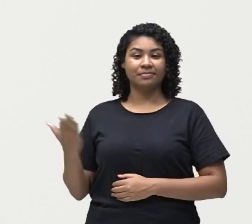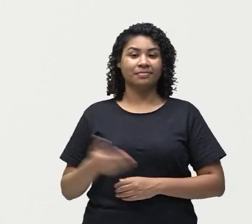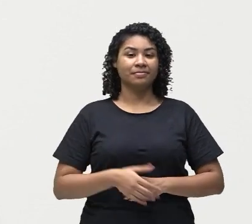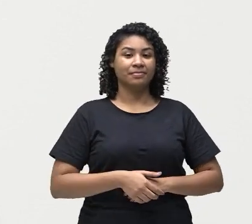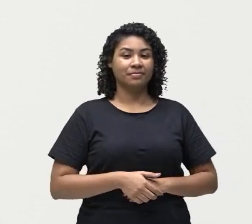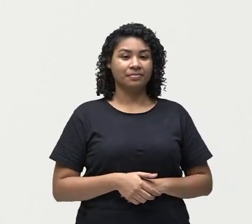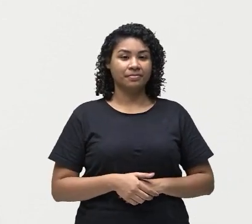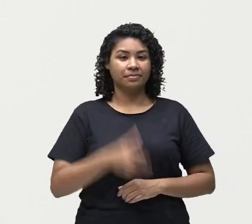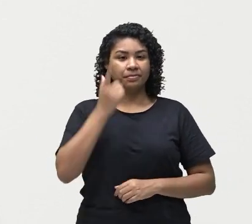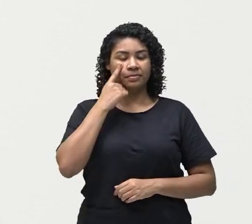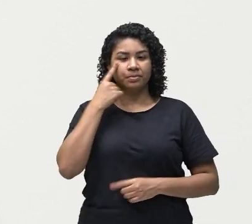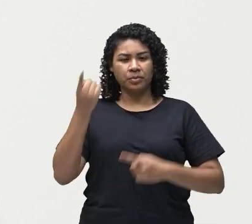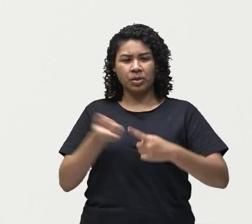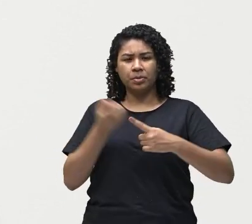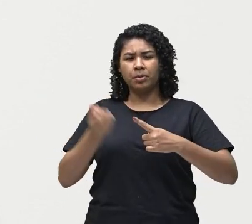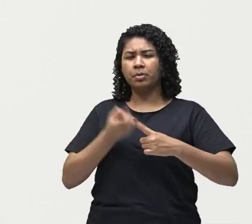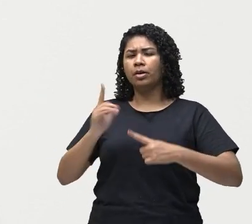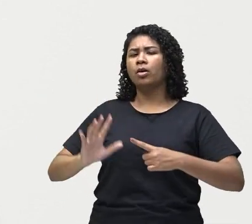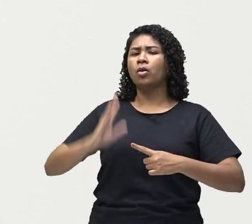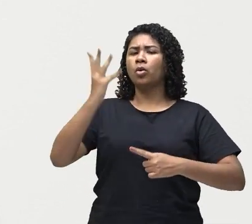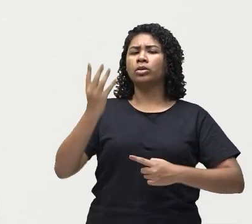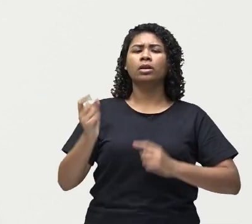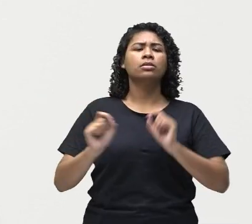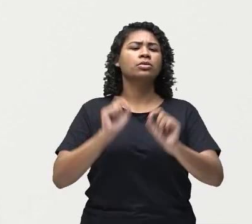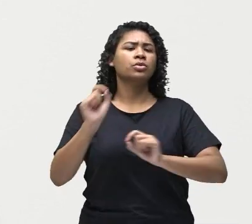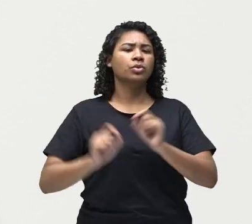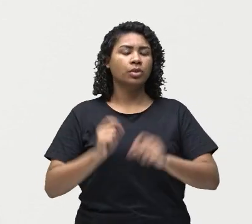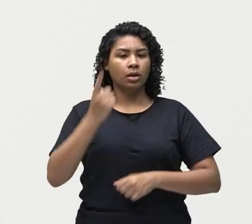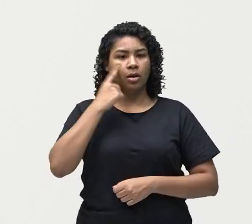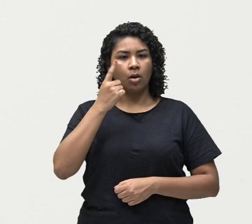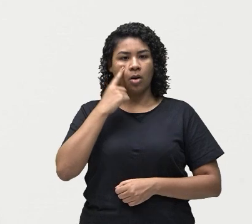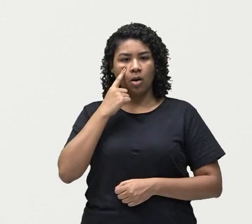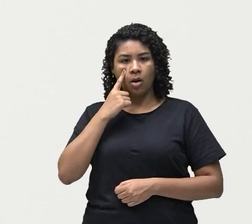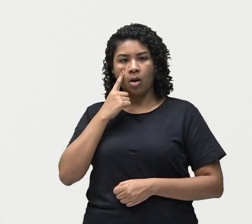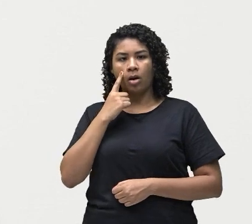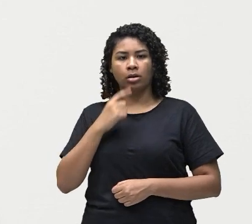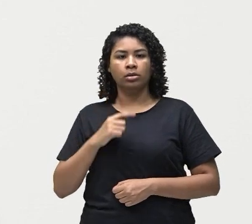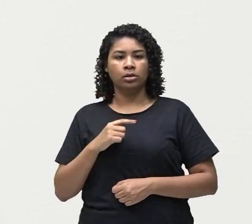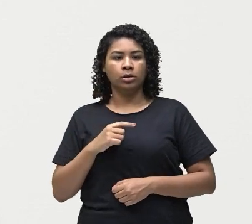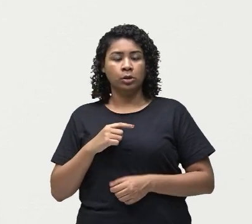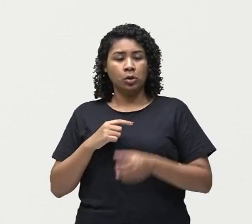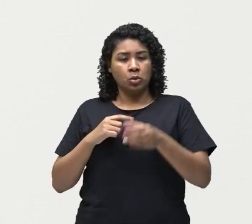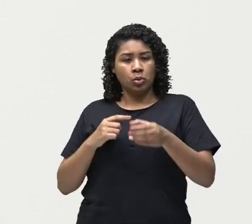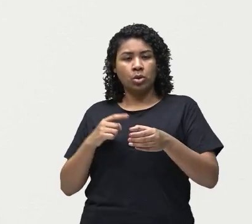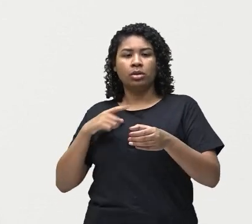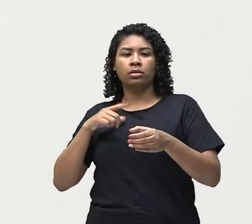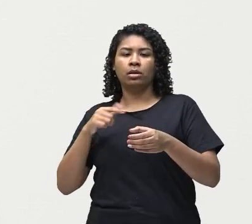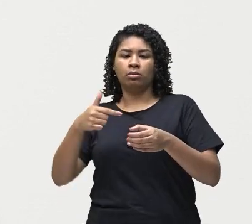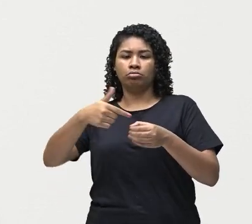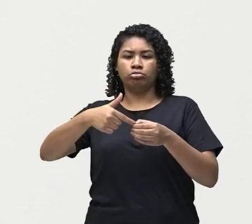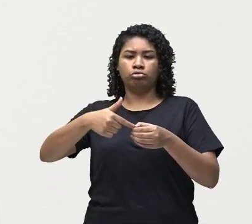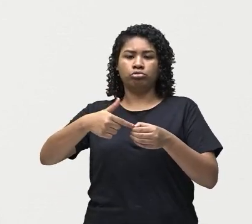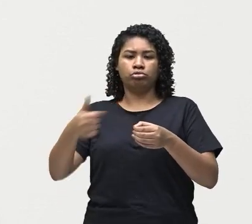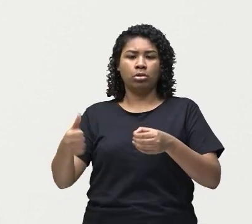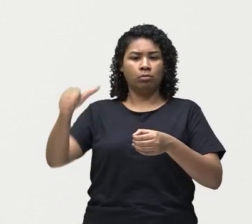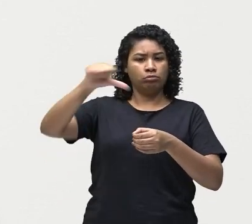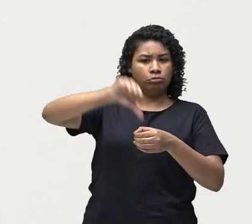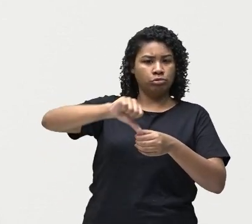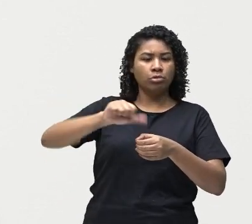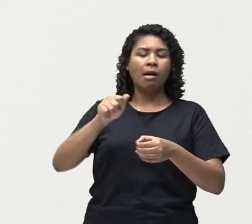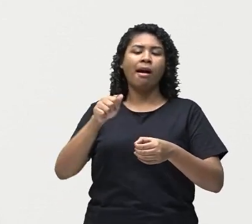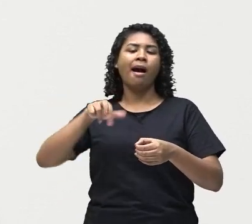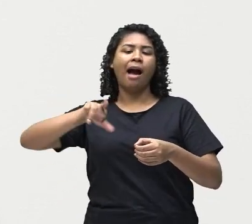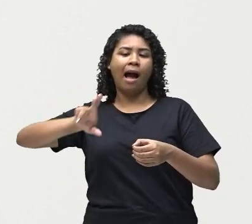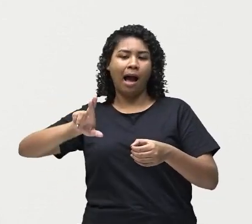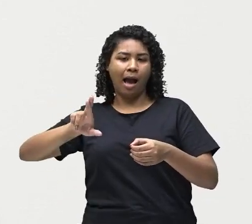o primeiro tempo o que que acontece admissão entra combustível entra ar né segundo tempo